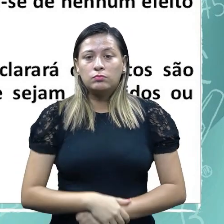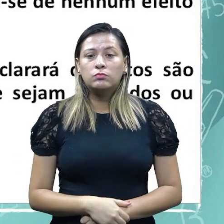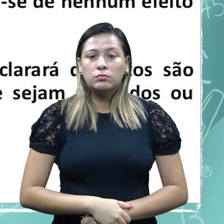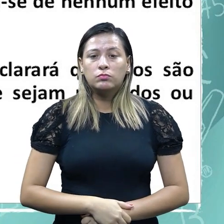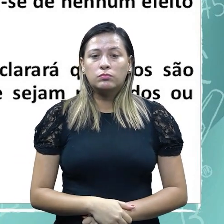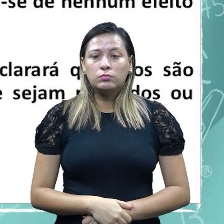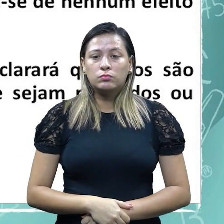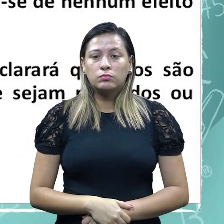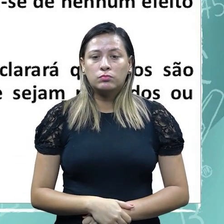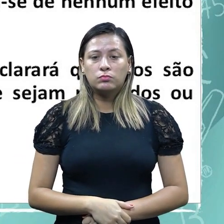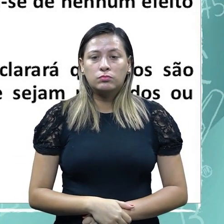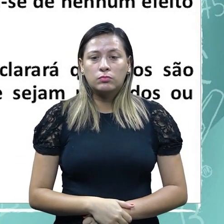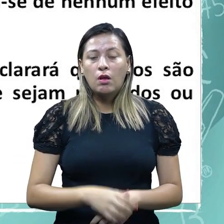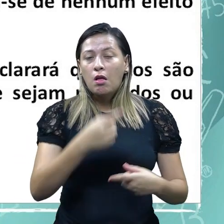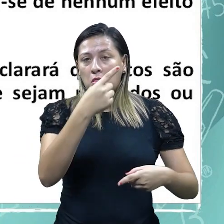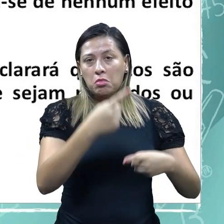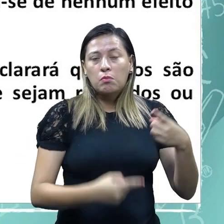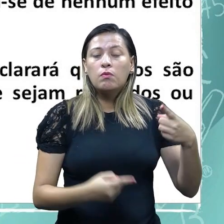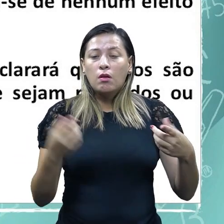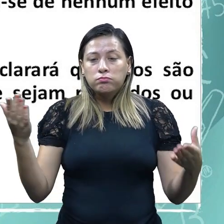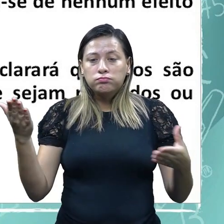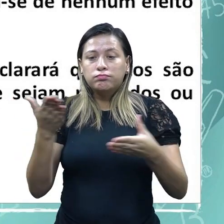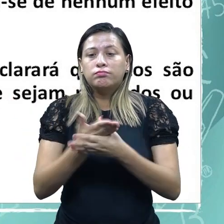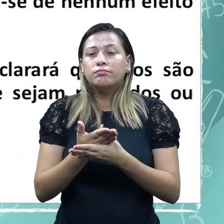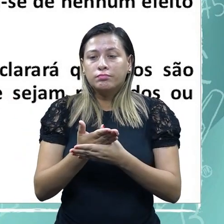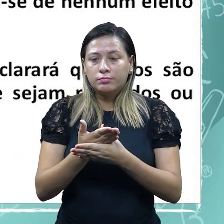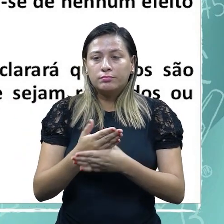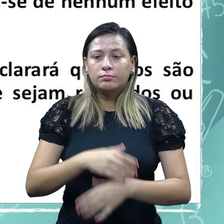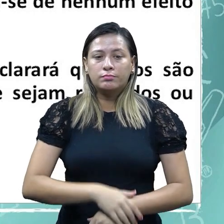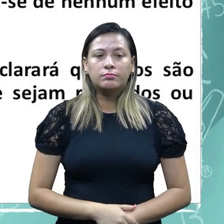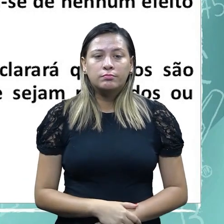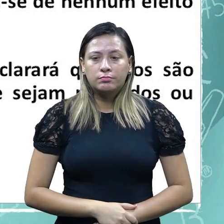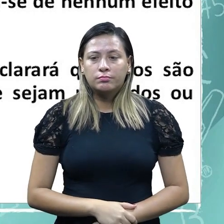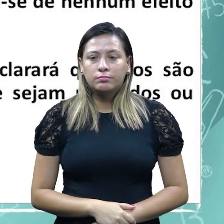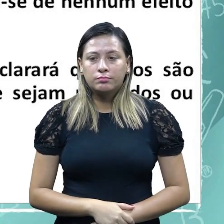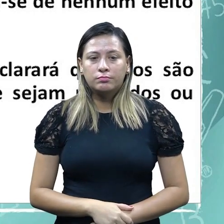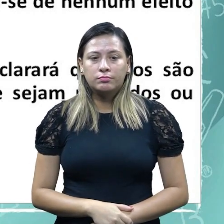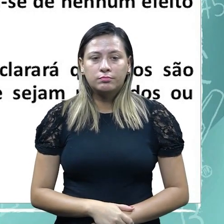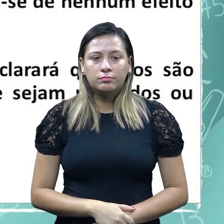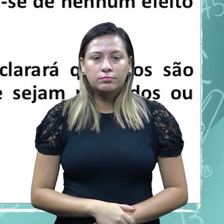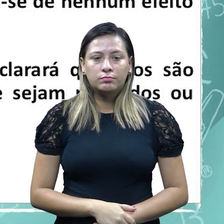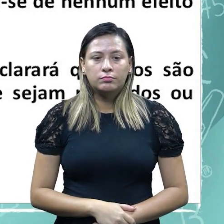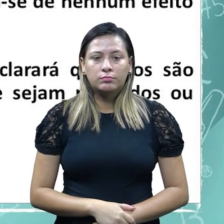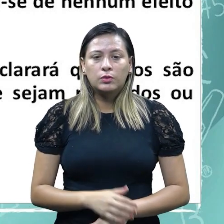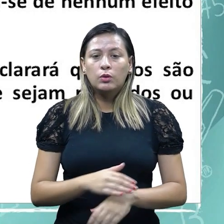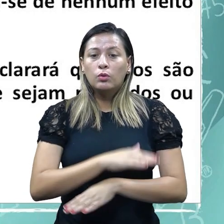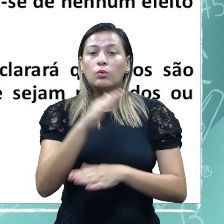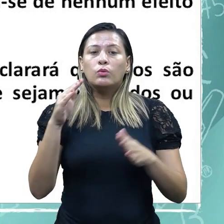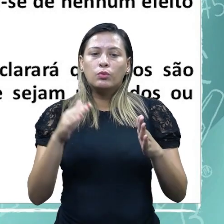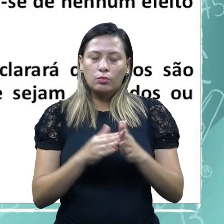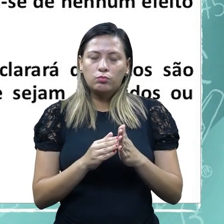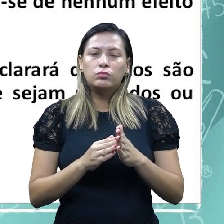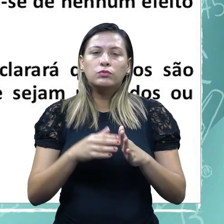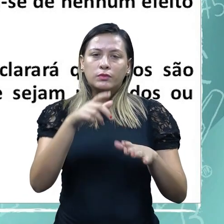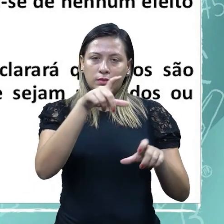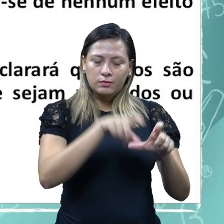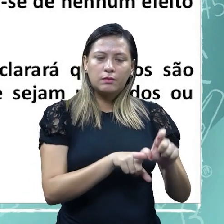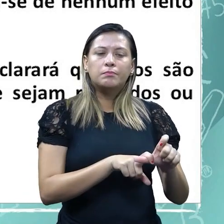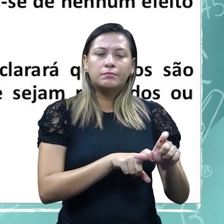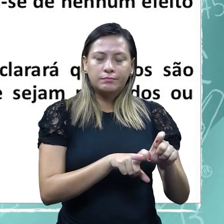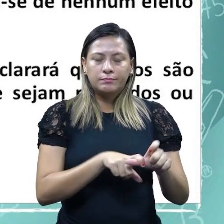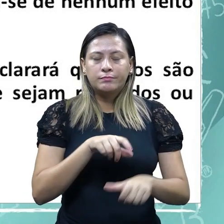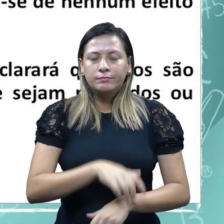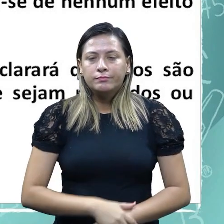o ato, consideram-se de nenhum efeito todos os subsequentes que